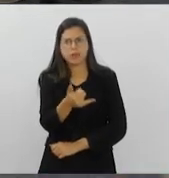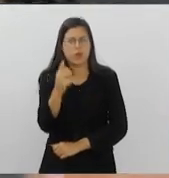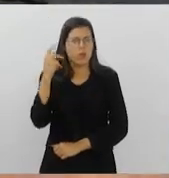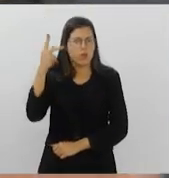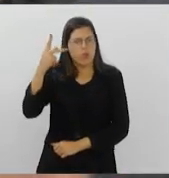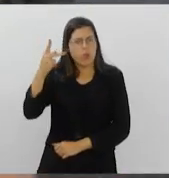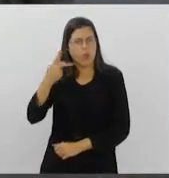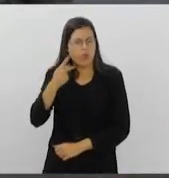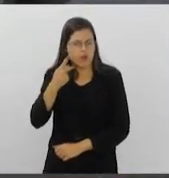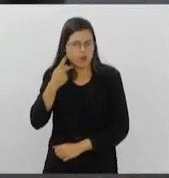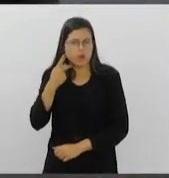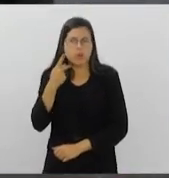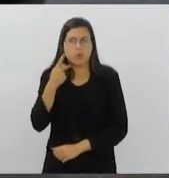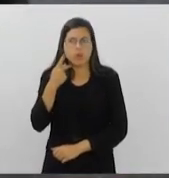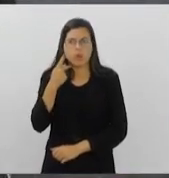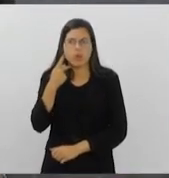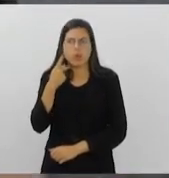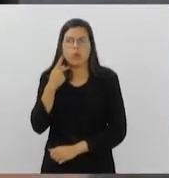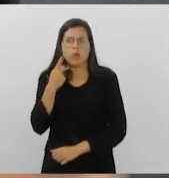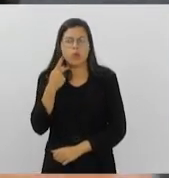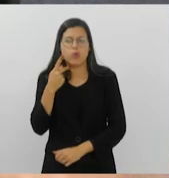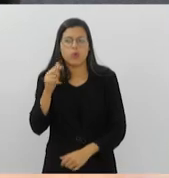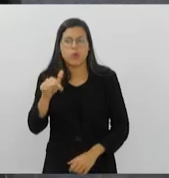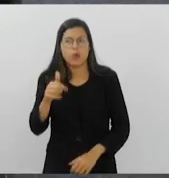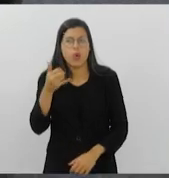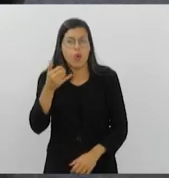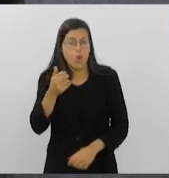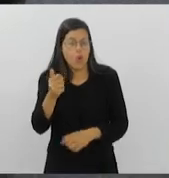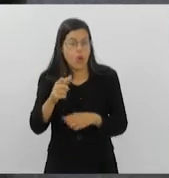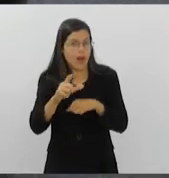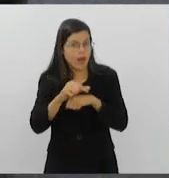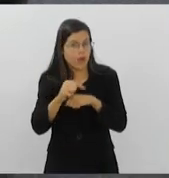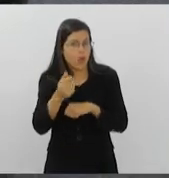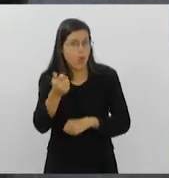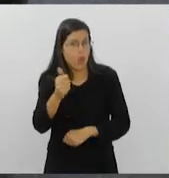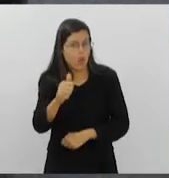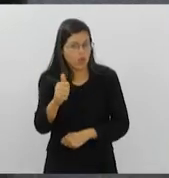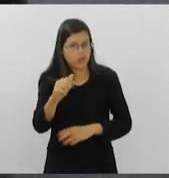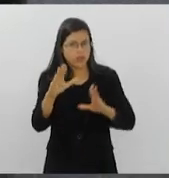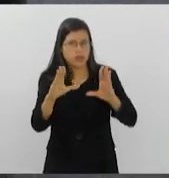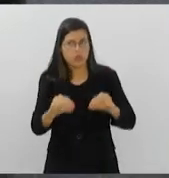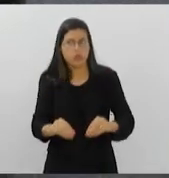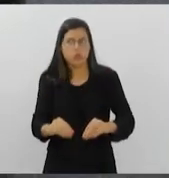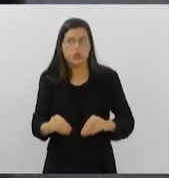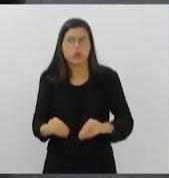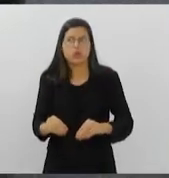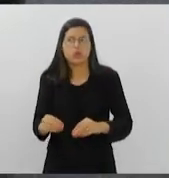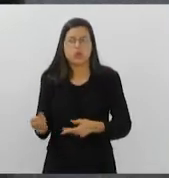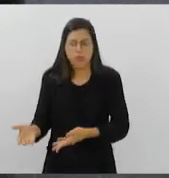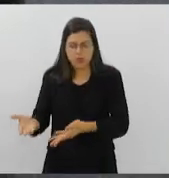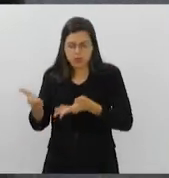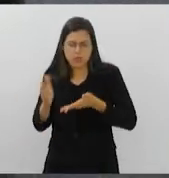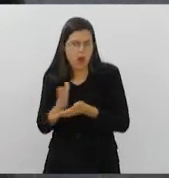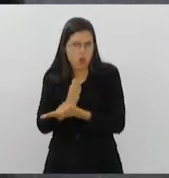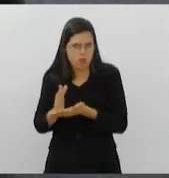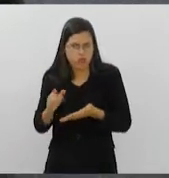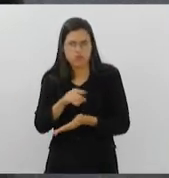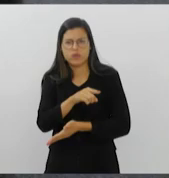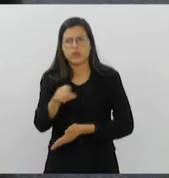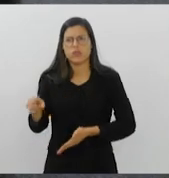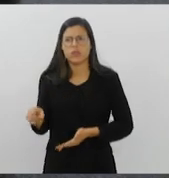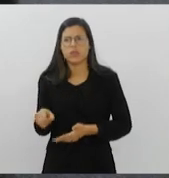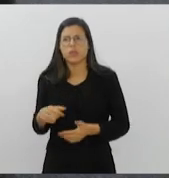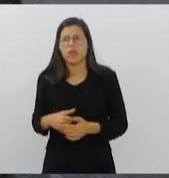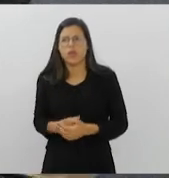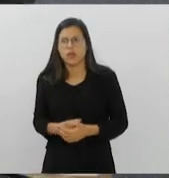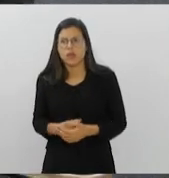procurador-geral, que era o Dubê, 11 horas da noite, pedindo para que pudesse receber vocês, alguns de vocês. E prontamente,